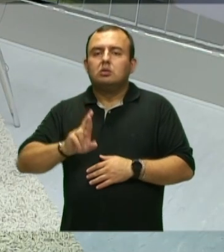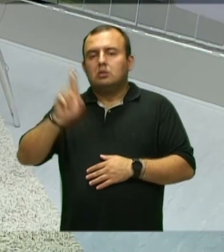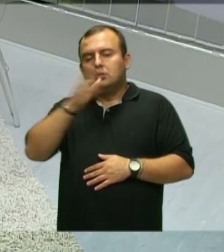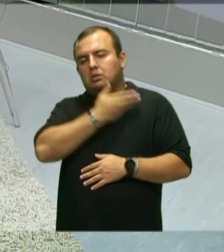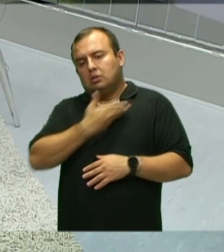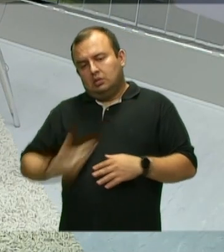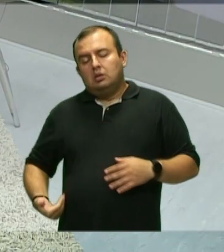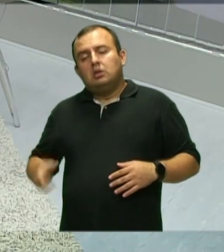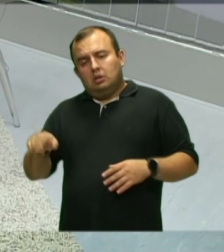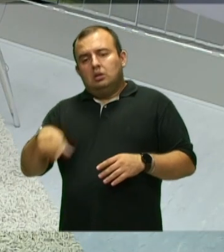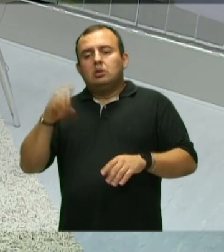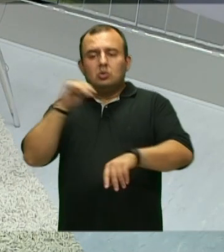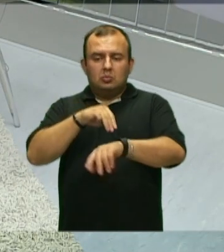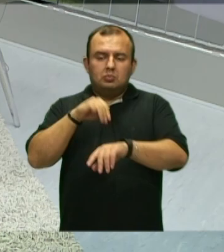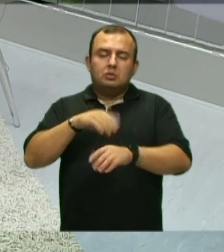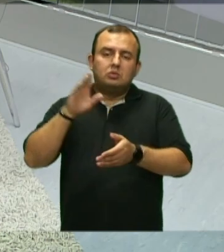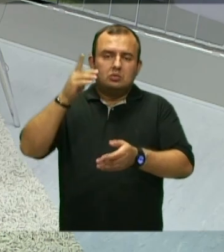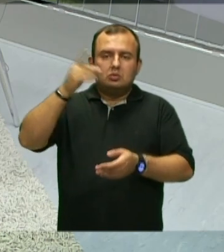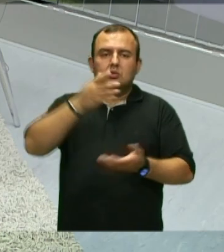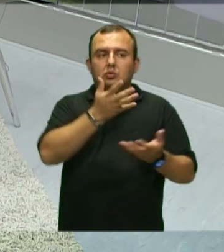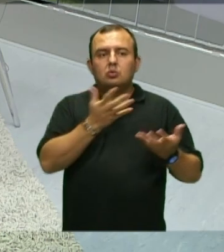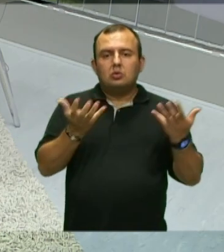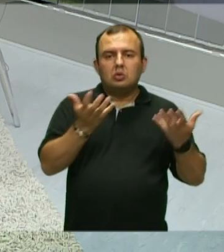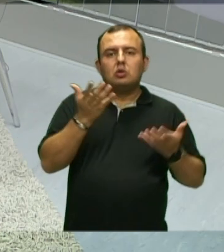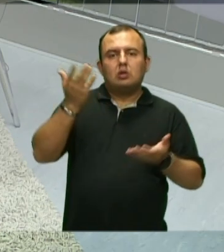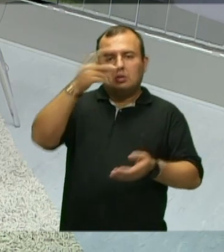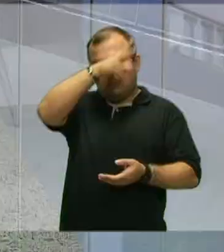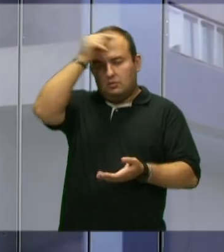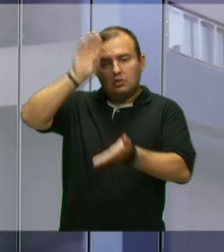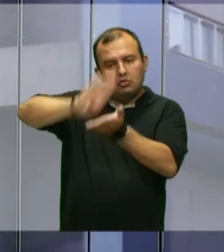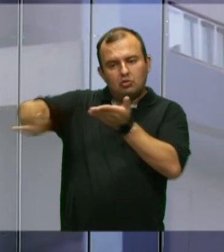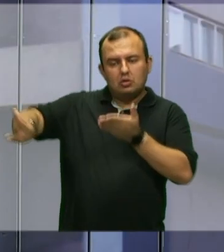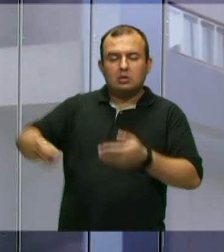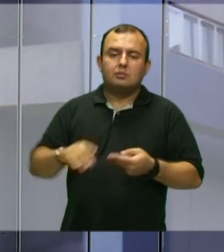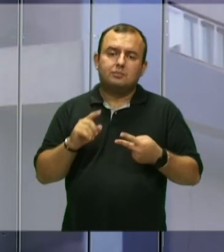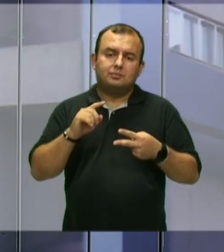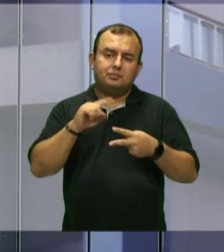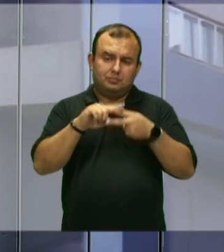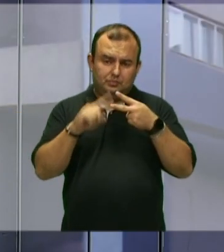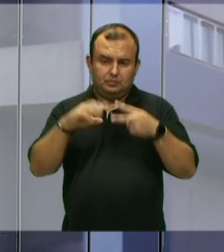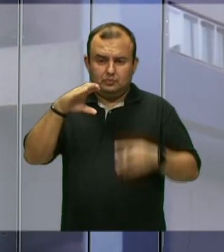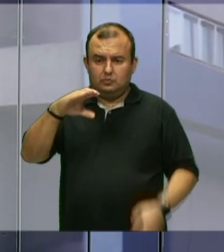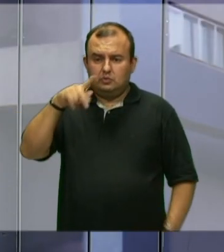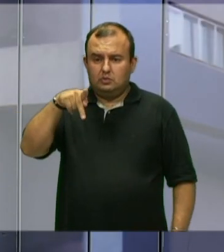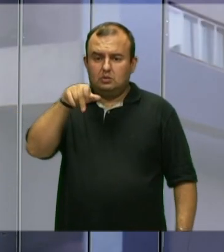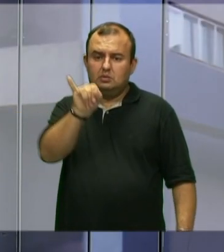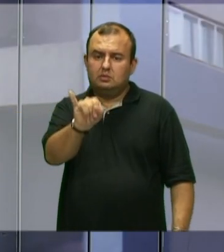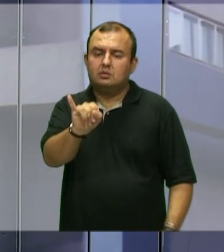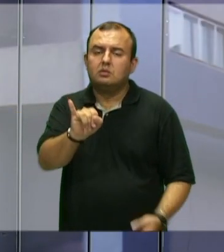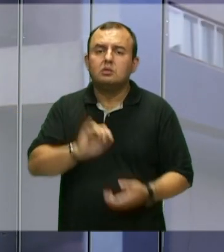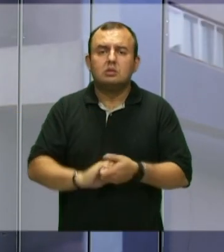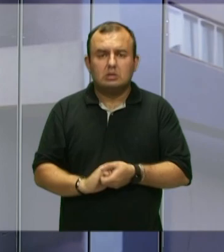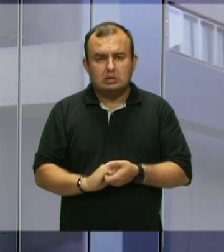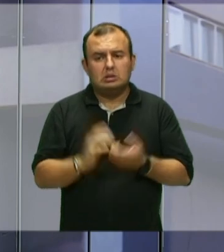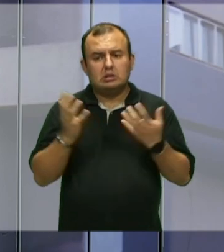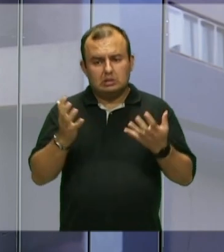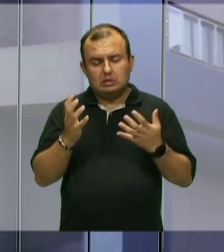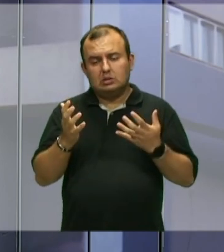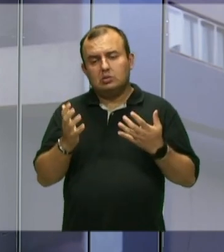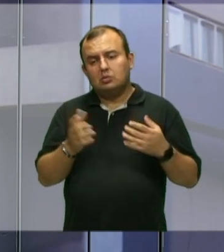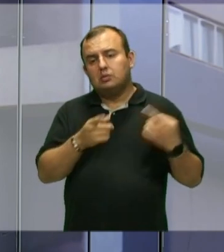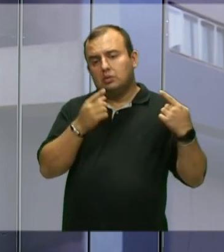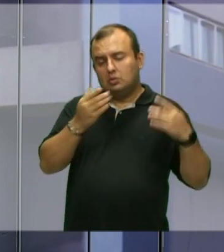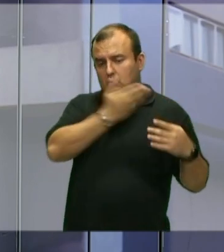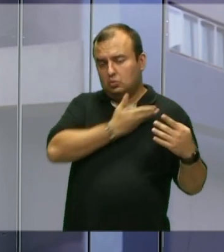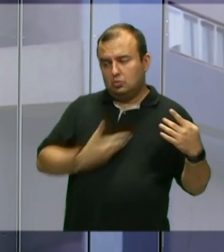governo, que foi a questão do impeachment. E com relação às CPIs que aqui tiveram e que foram instauradas pela